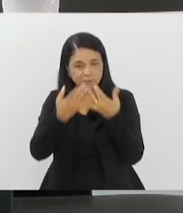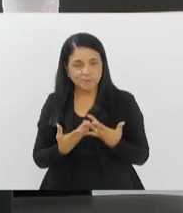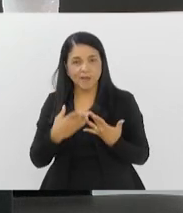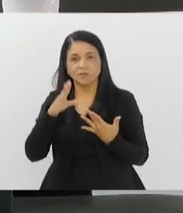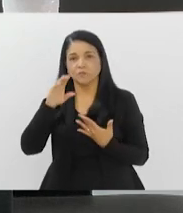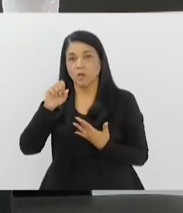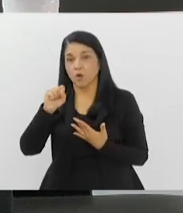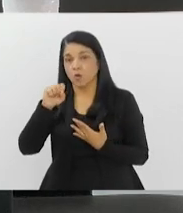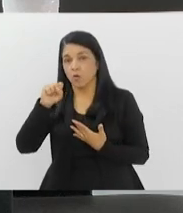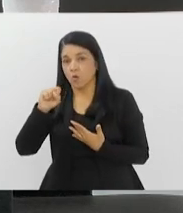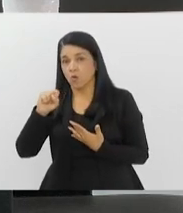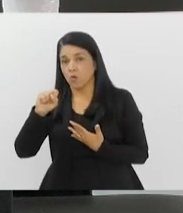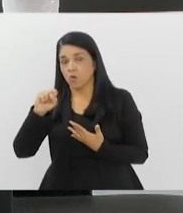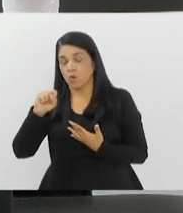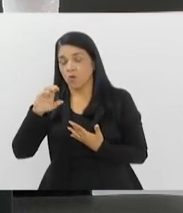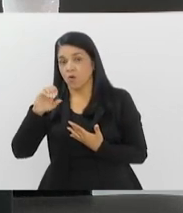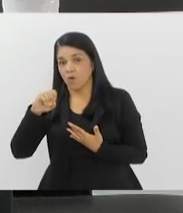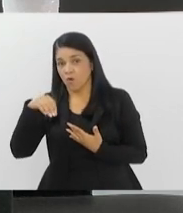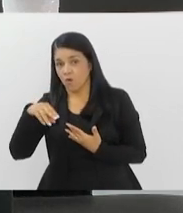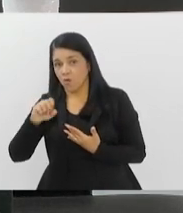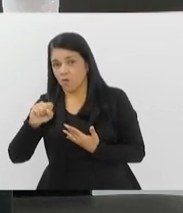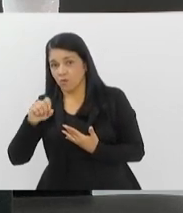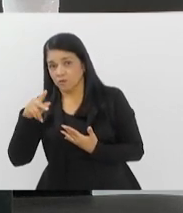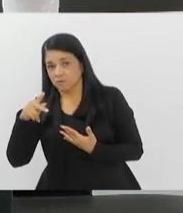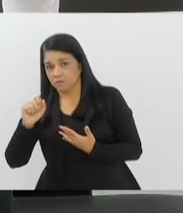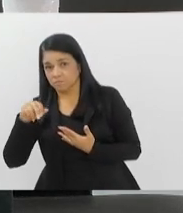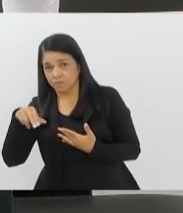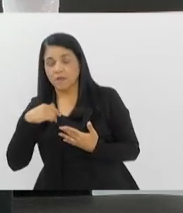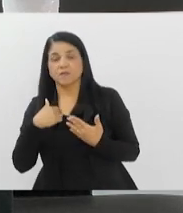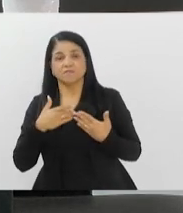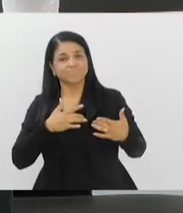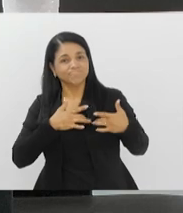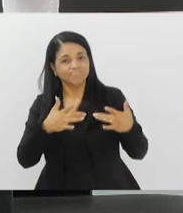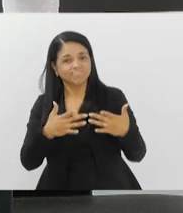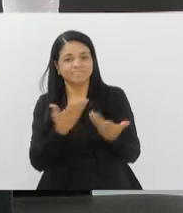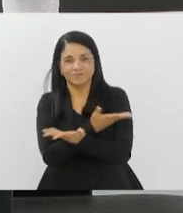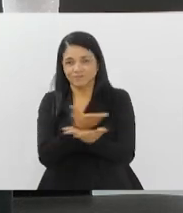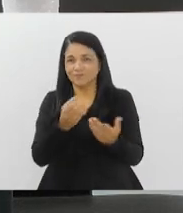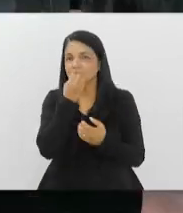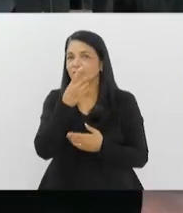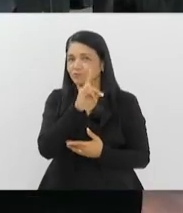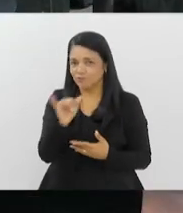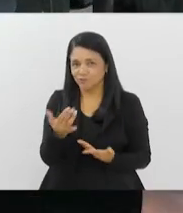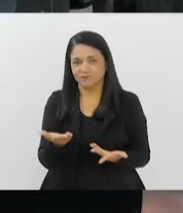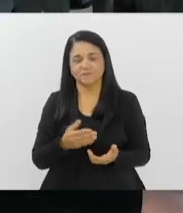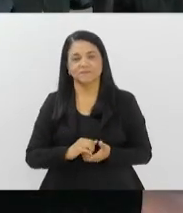e que eu estou ao inteiro dispor de todos vocês. Um bom dia para todos.